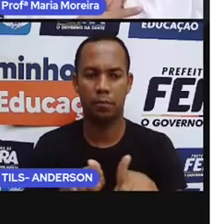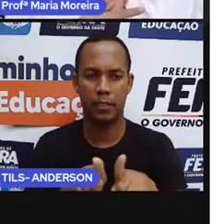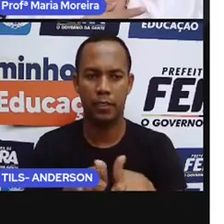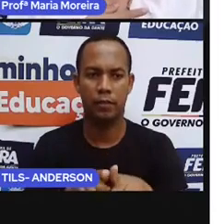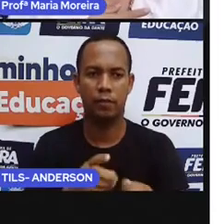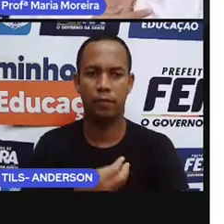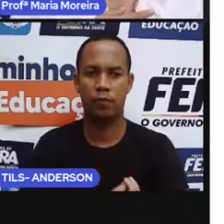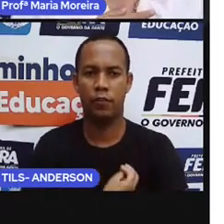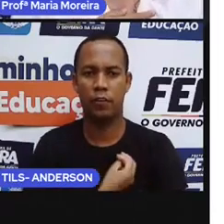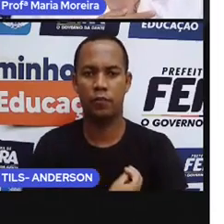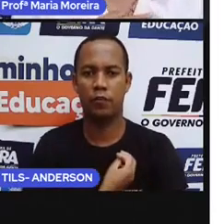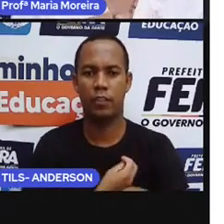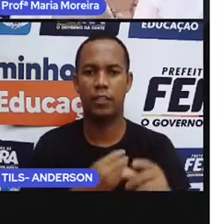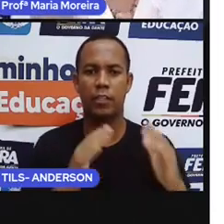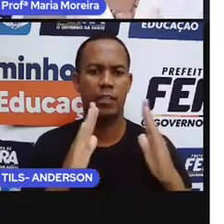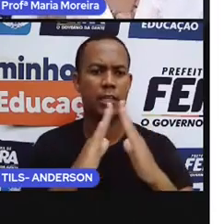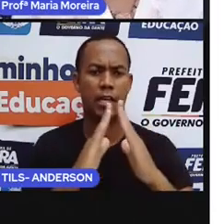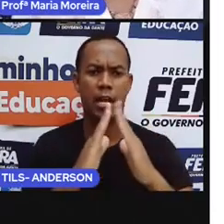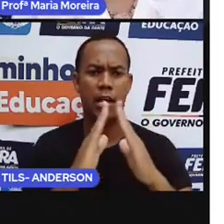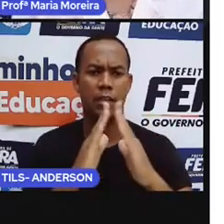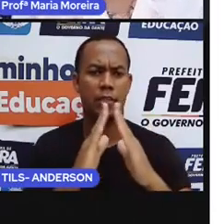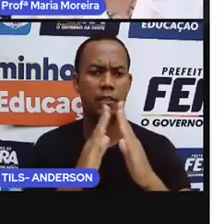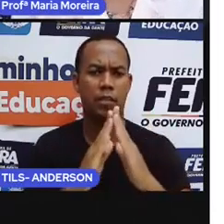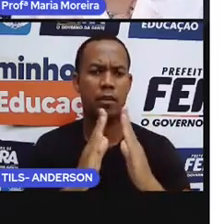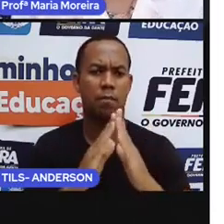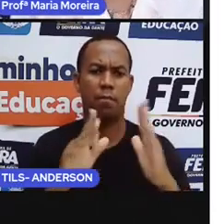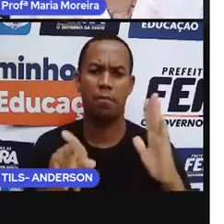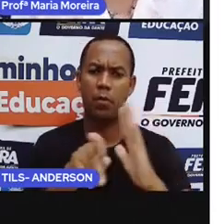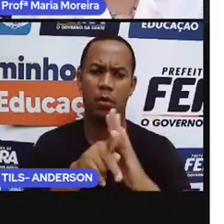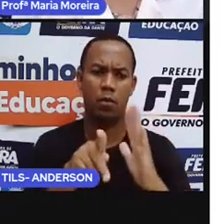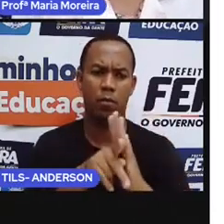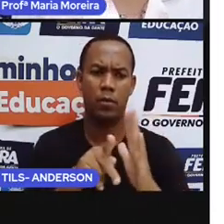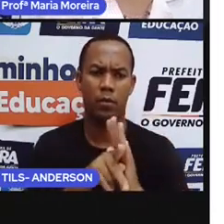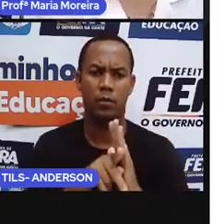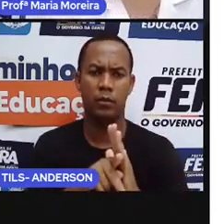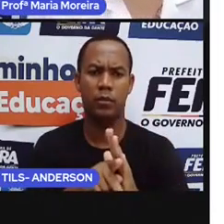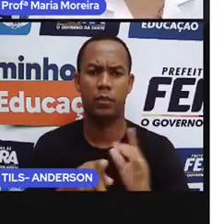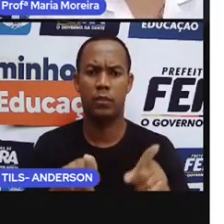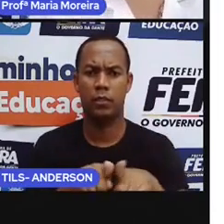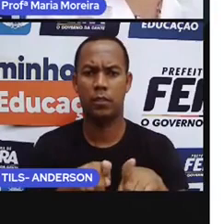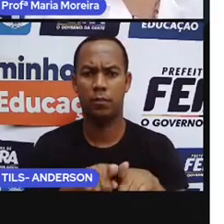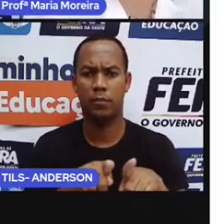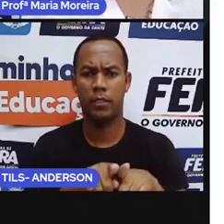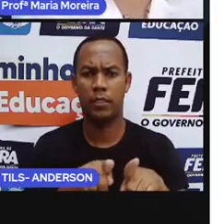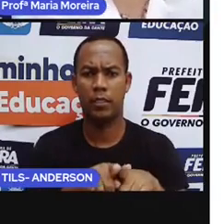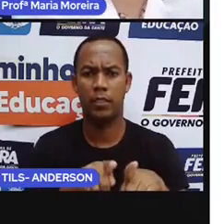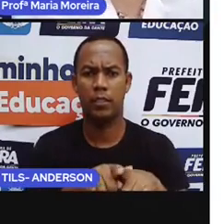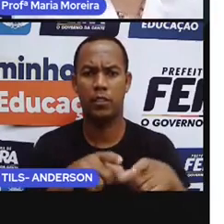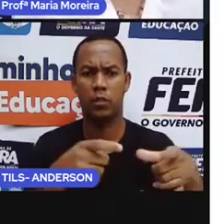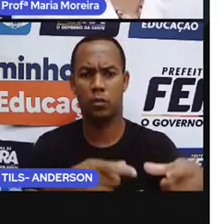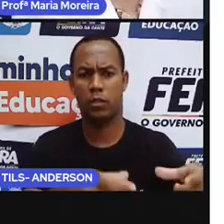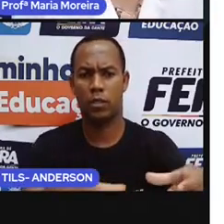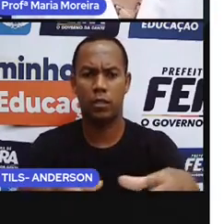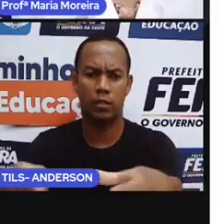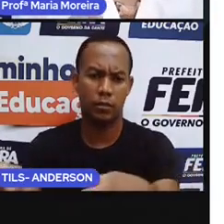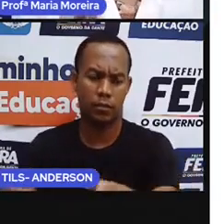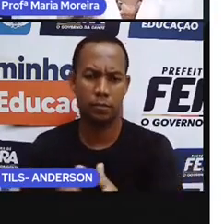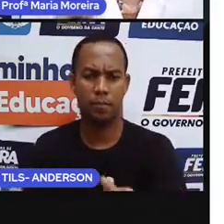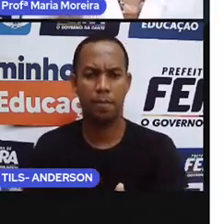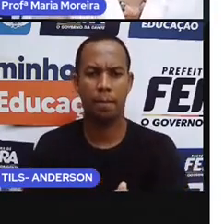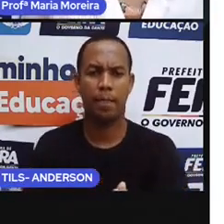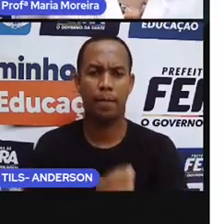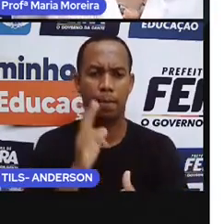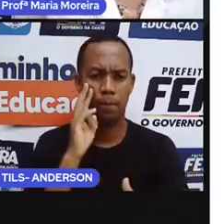vivem em áreas residenciais com características próprias, comumente designada de lugares. E olha só, se a